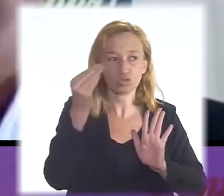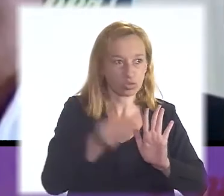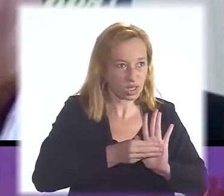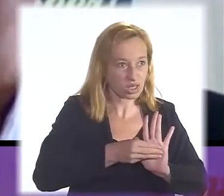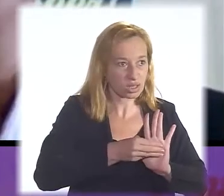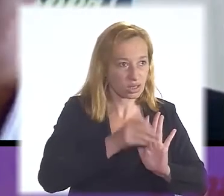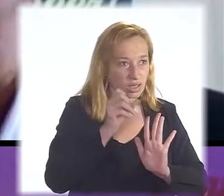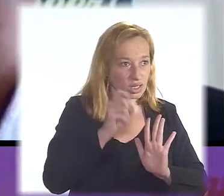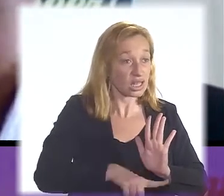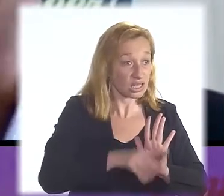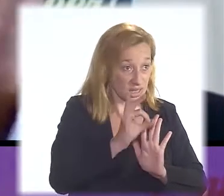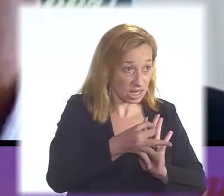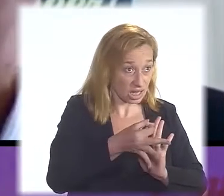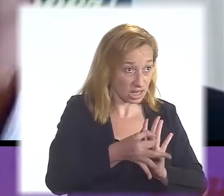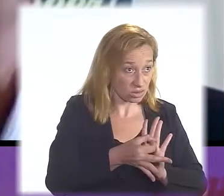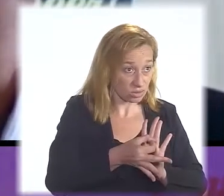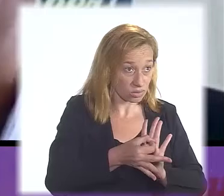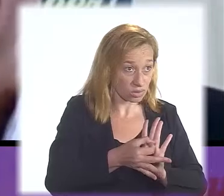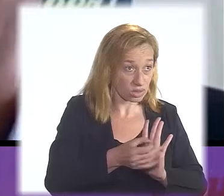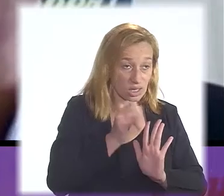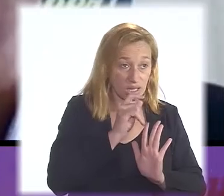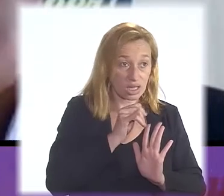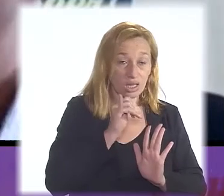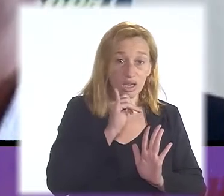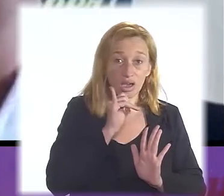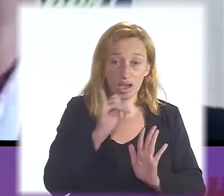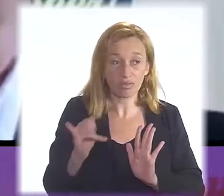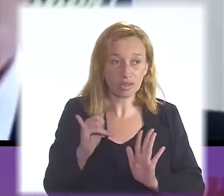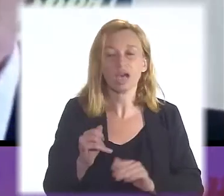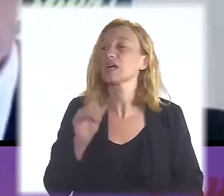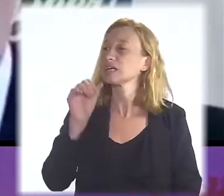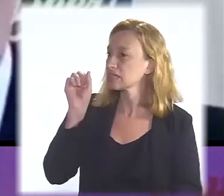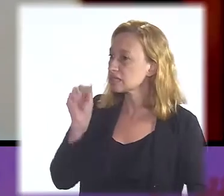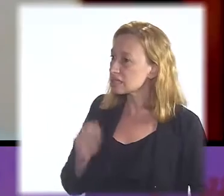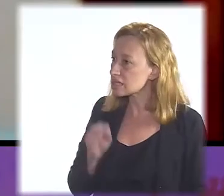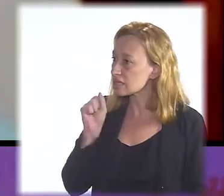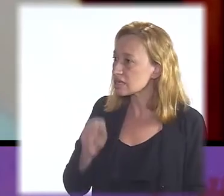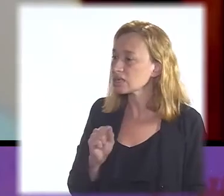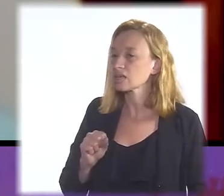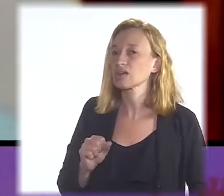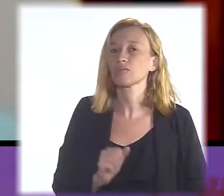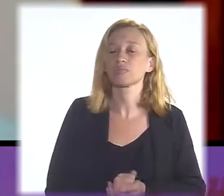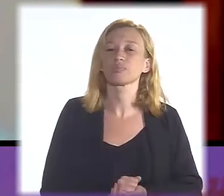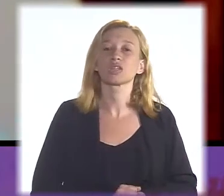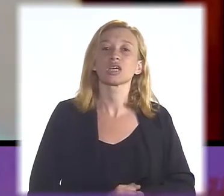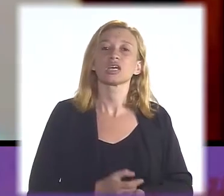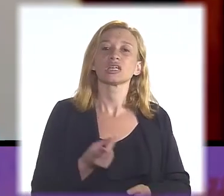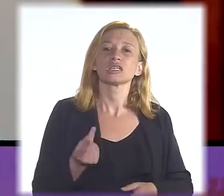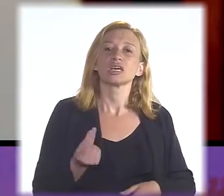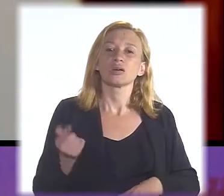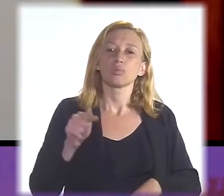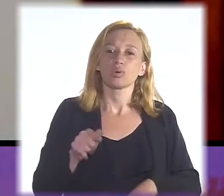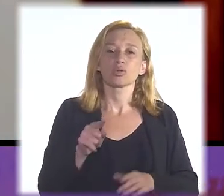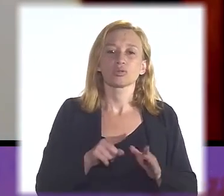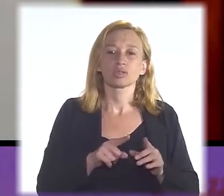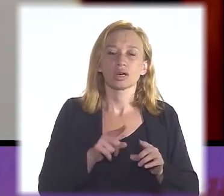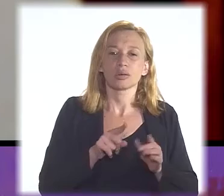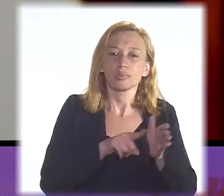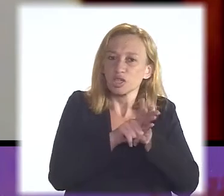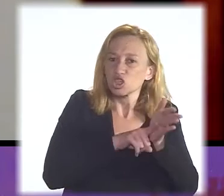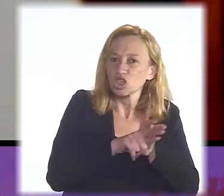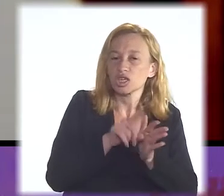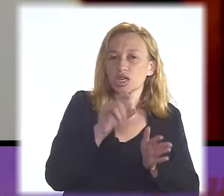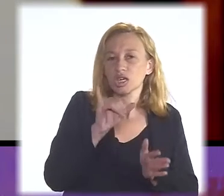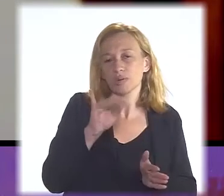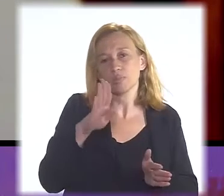desrespeitado. O Departamento de Competições está correto nestas denúncias? Está correto pelo seguinte: saiu há pouco uma pesquisa